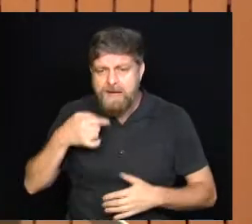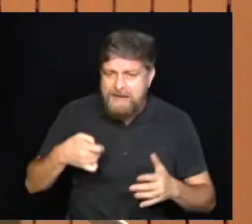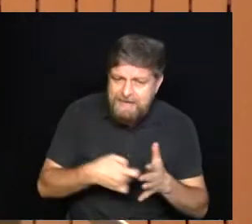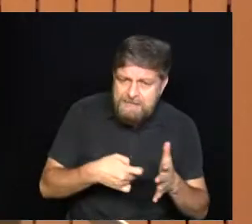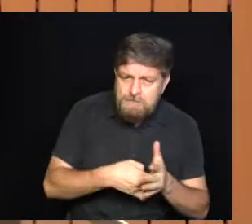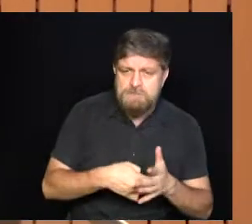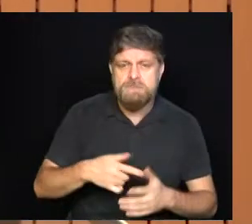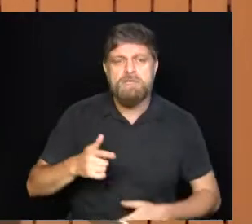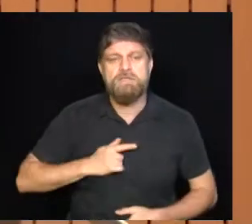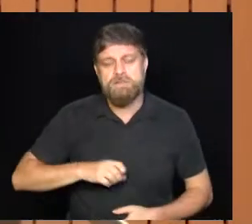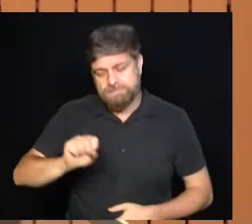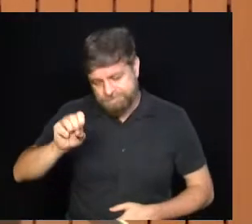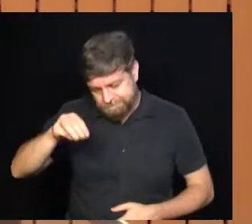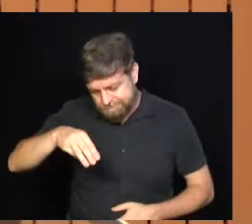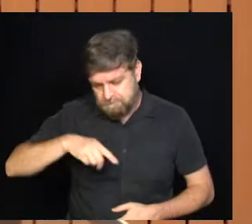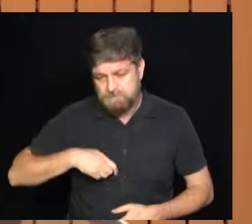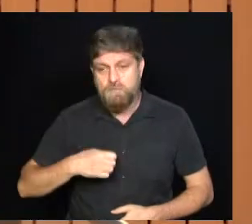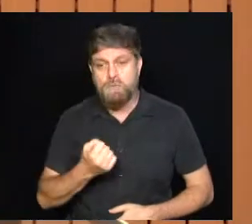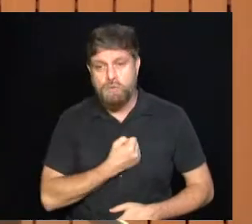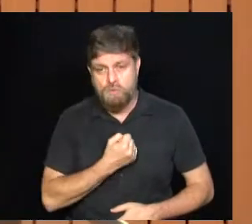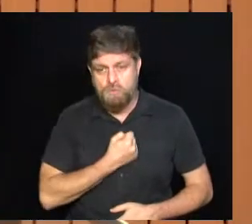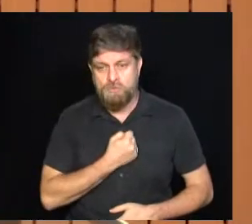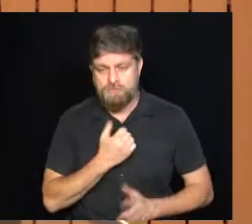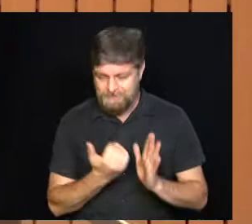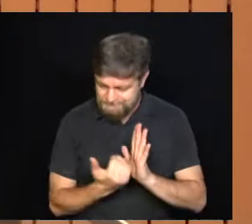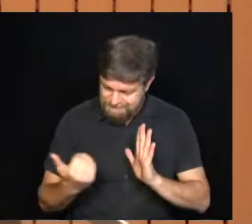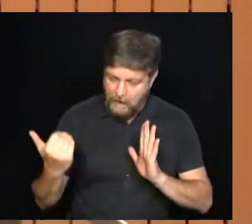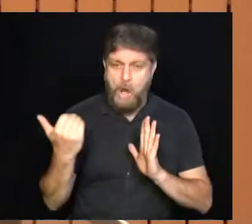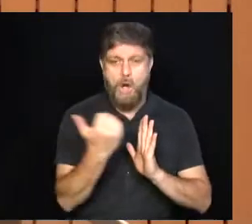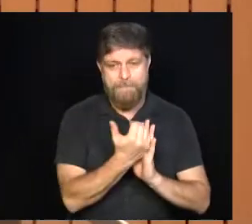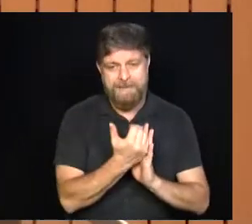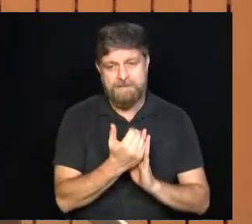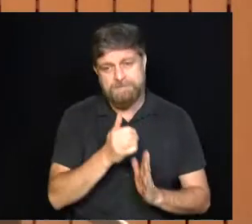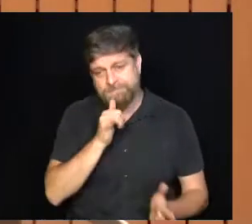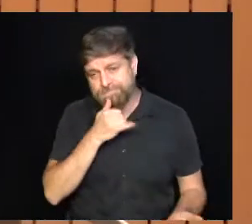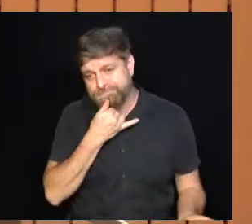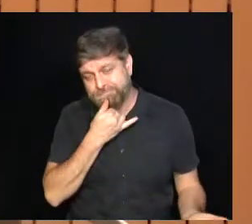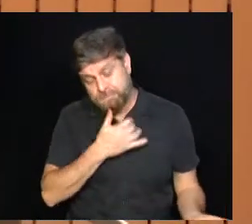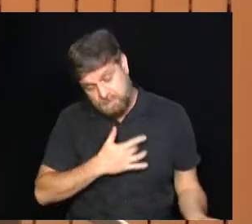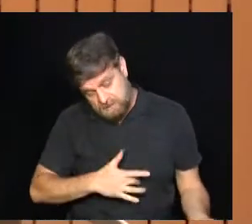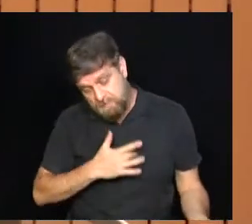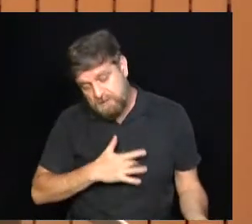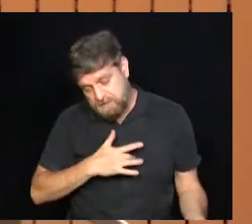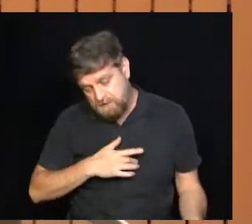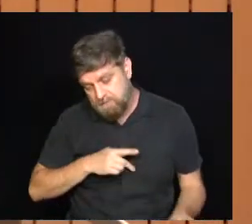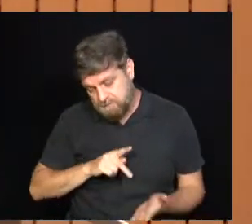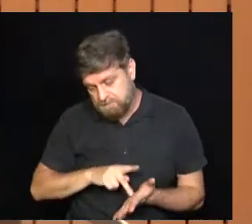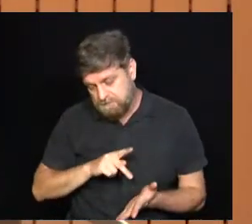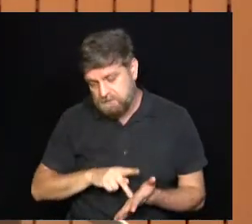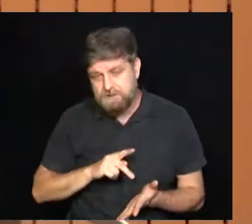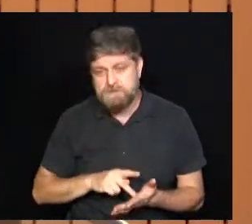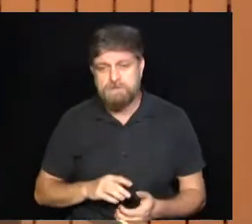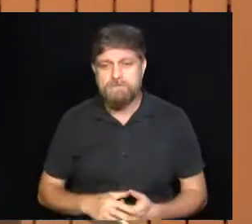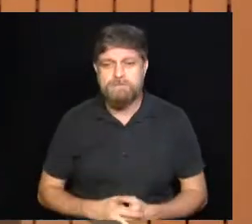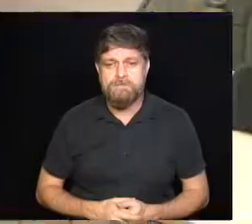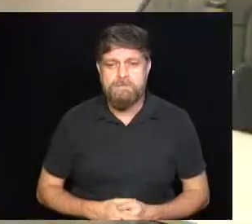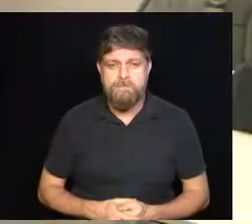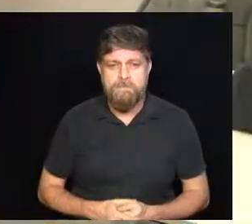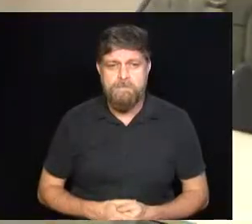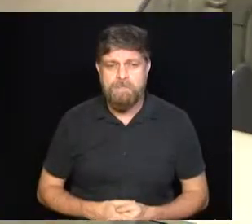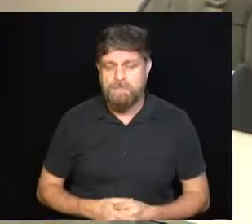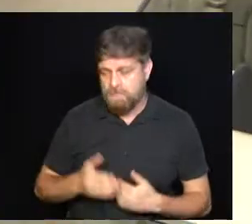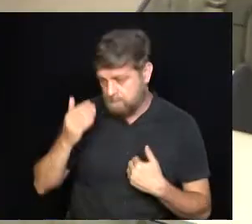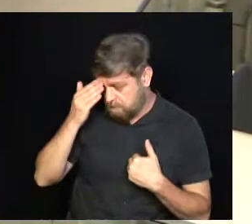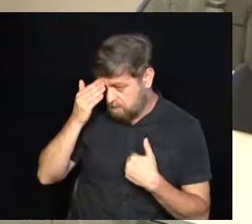sim, infelizmente, um aumento aí da demanda. Lamentavelmente, tivemos. Entendo. Comandante,